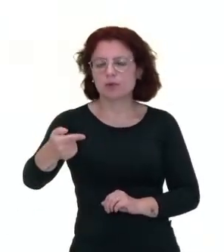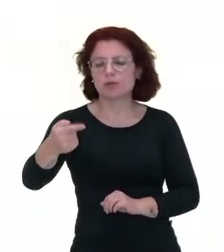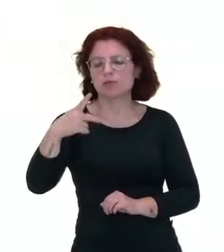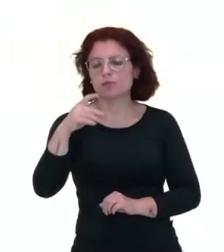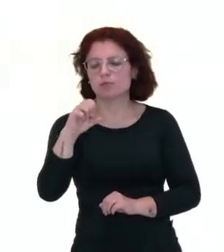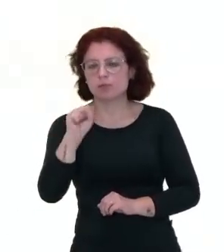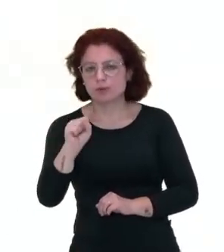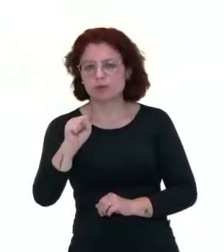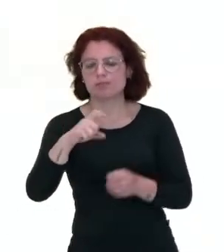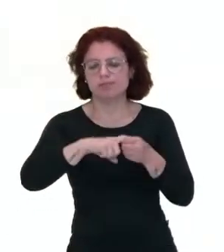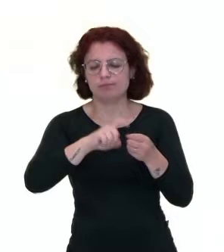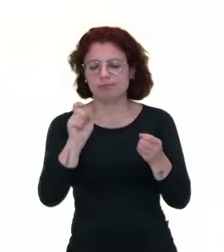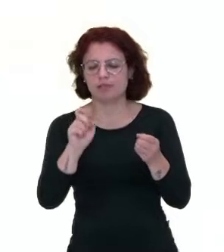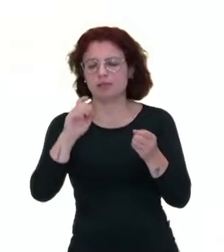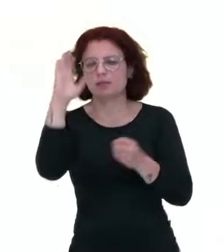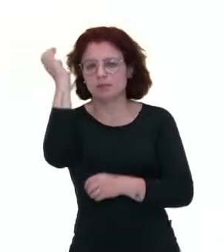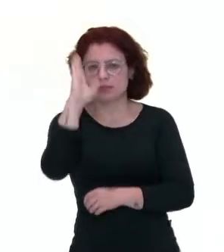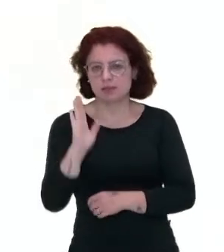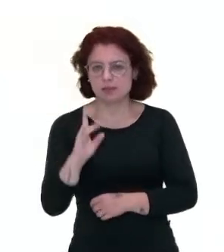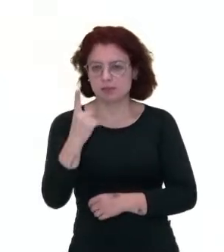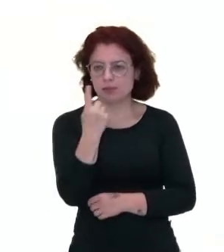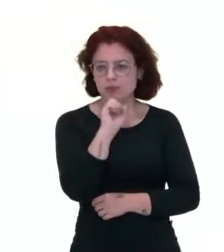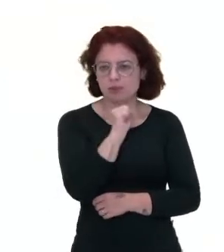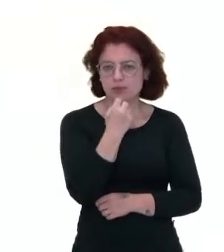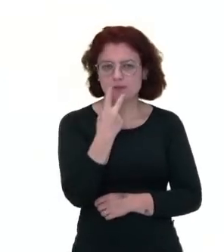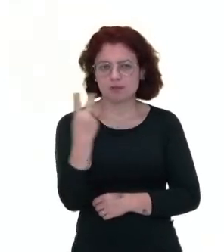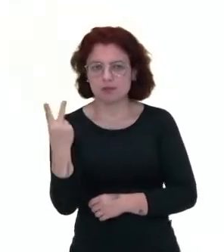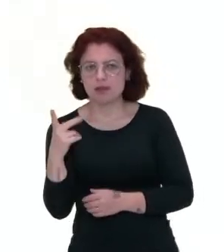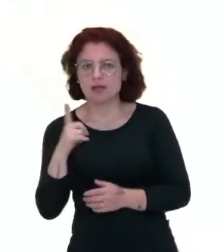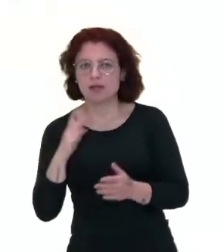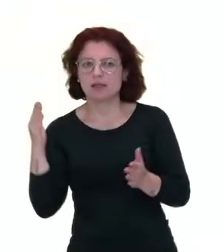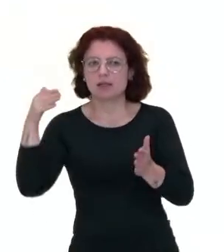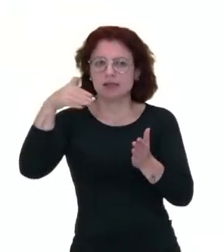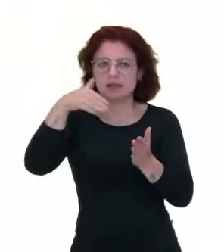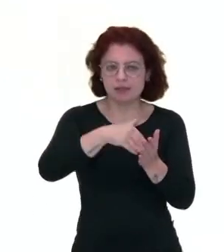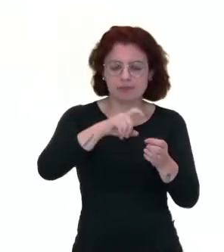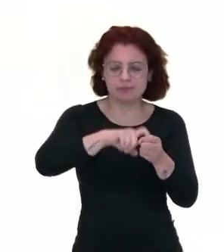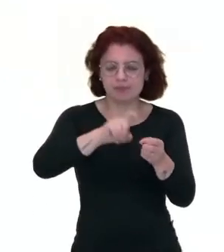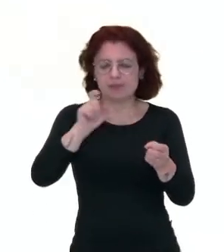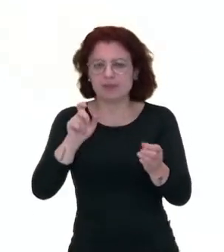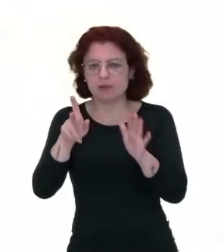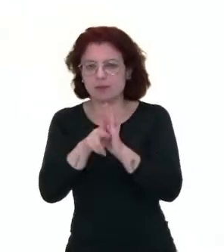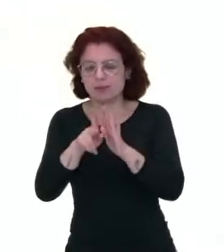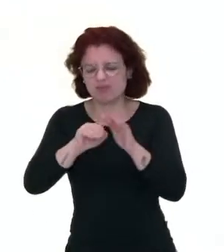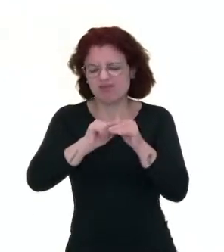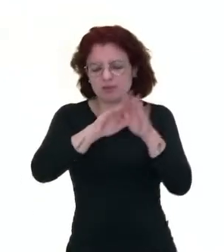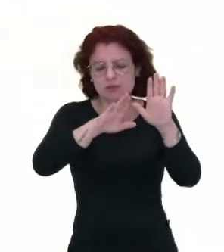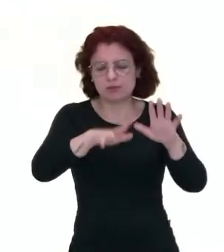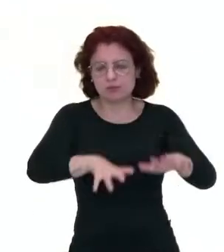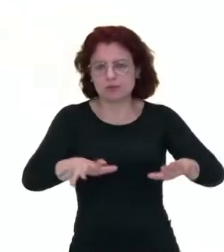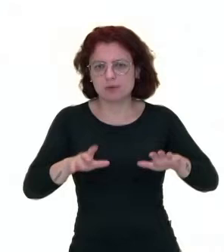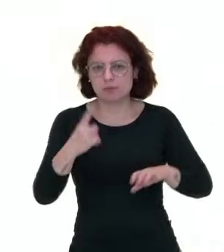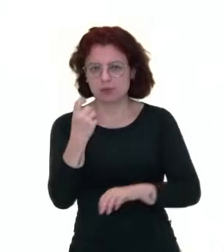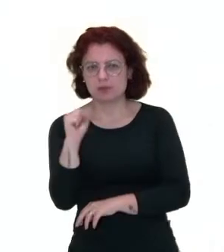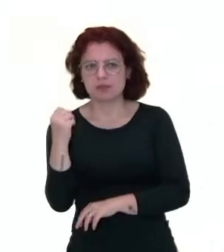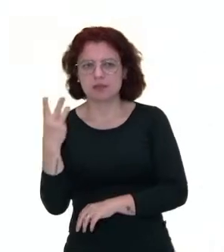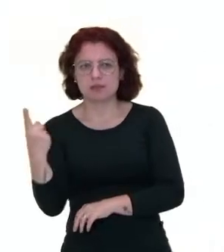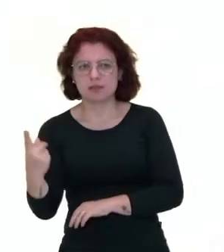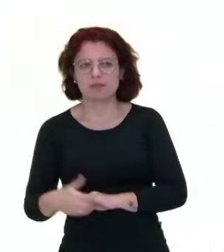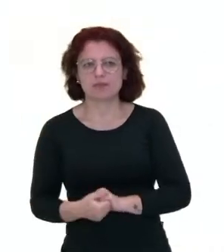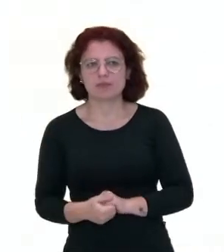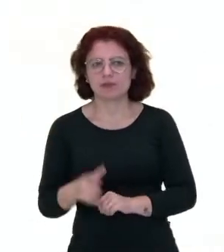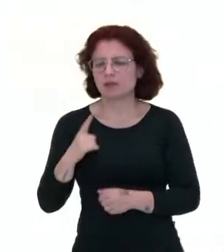em 1822, e se estende até a sua abdicação no ano de 1831. Que